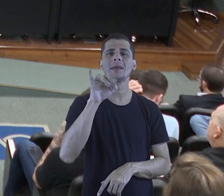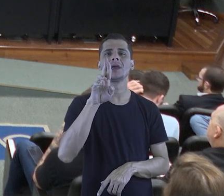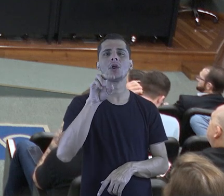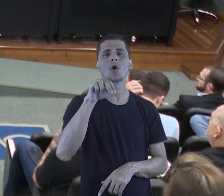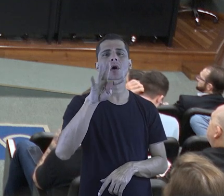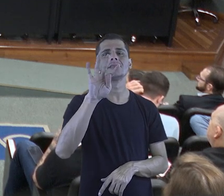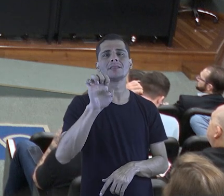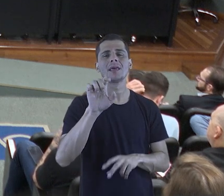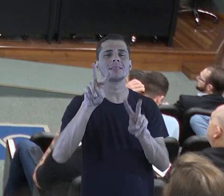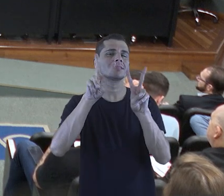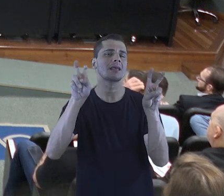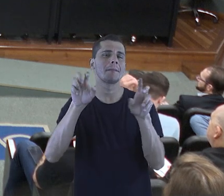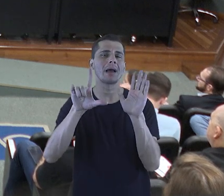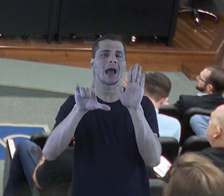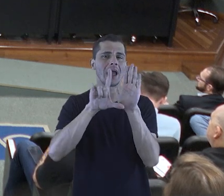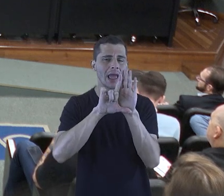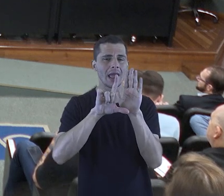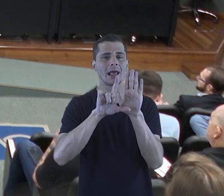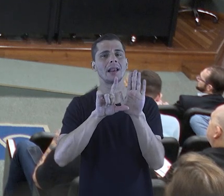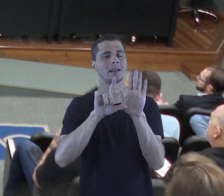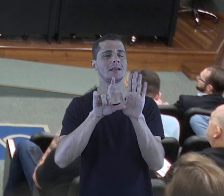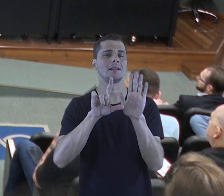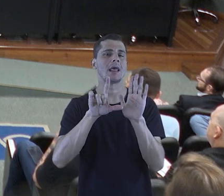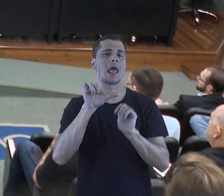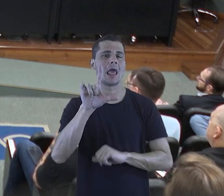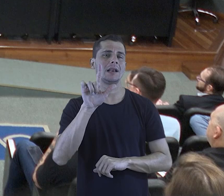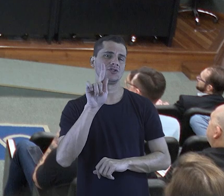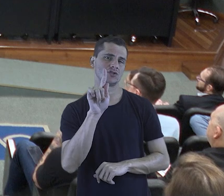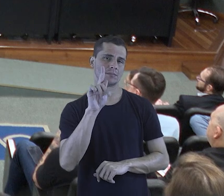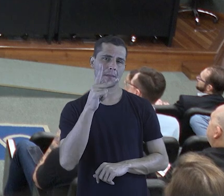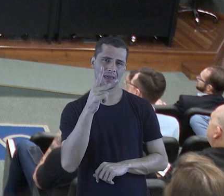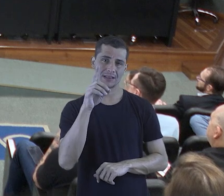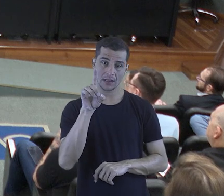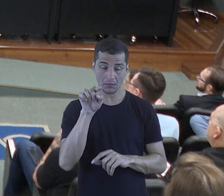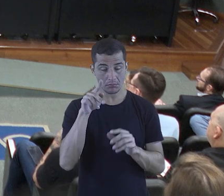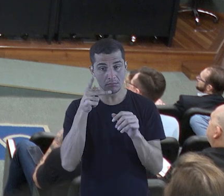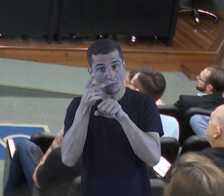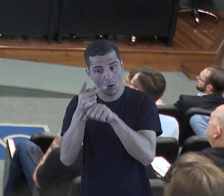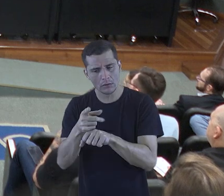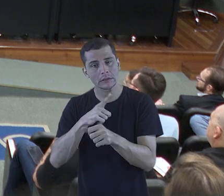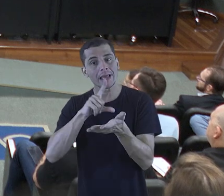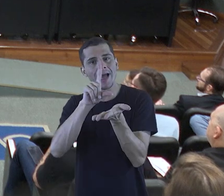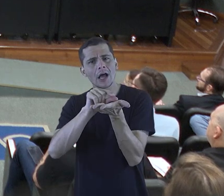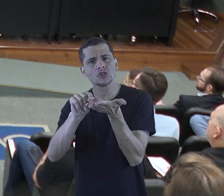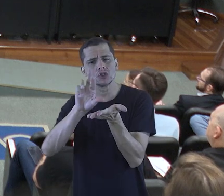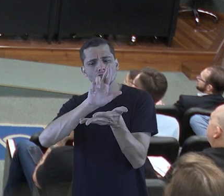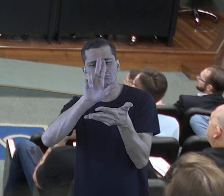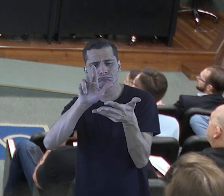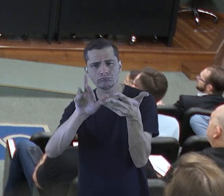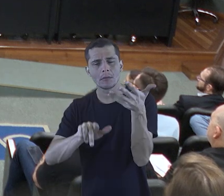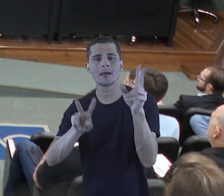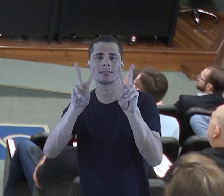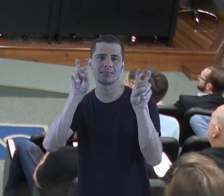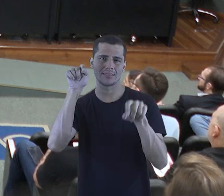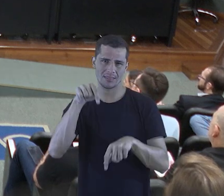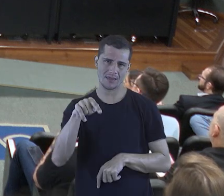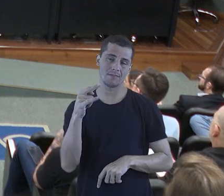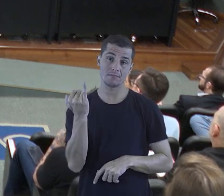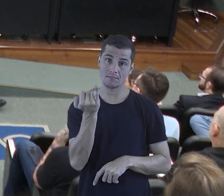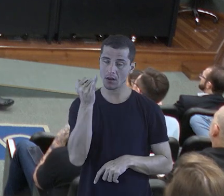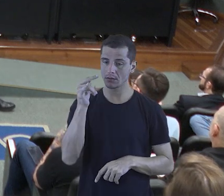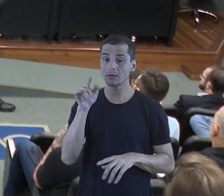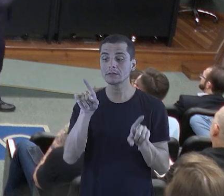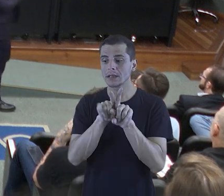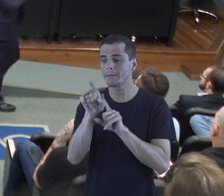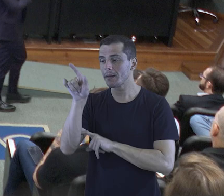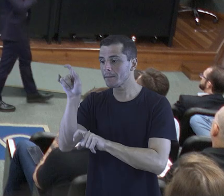o Rodrigo Pironti é a LGPD, tem artigo sobre tudo isso, porque todas essas coisas que eu fico indignado, eu escrevo, para deixá-la registrada. Então, sobre essas coisas, se vocês